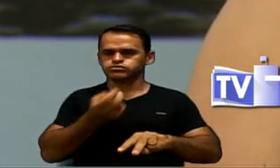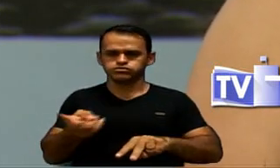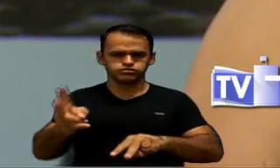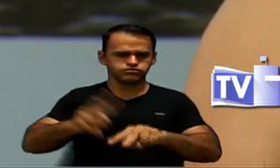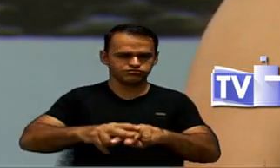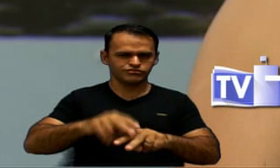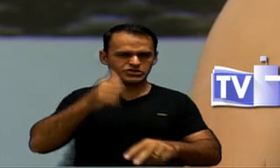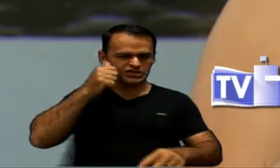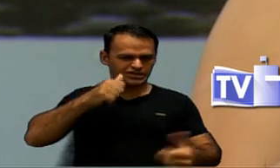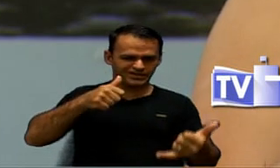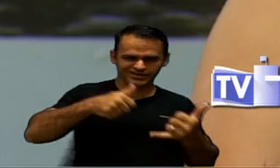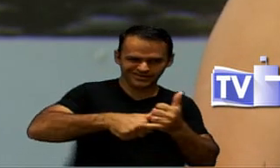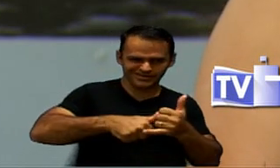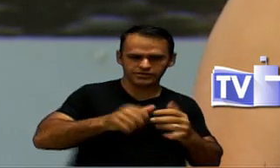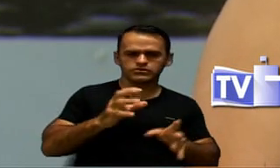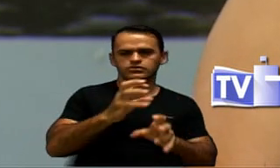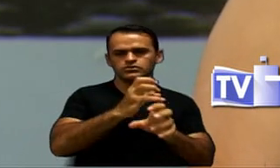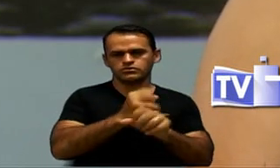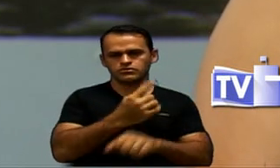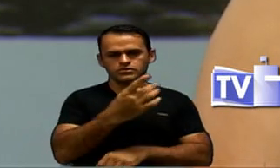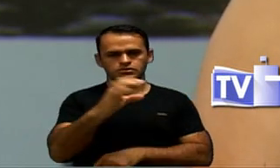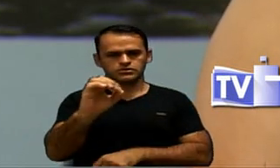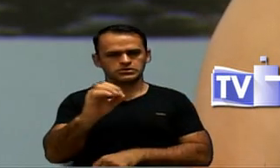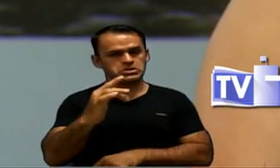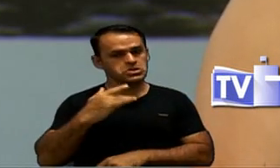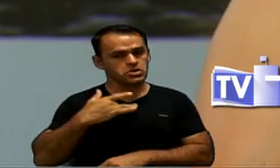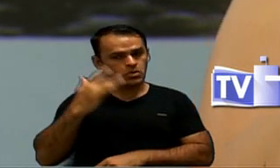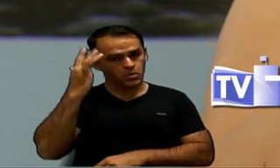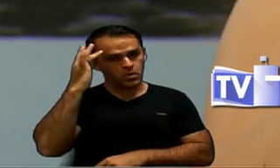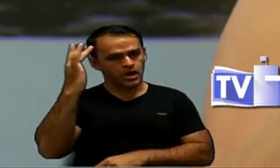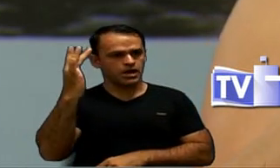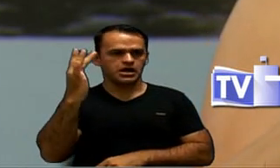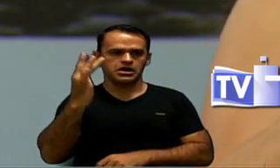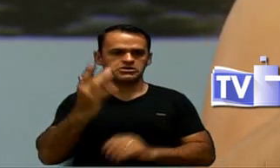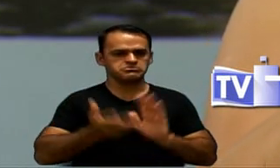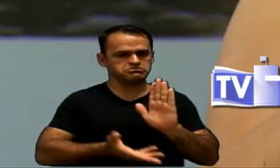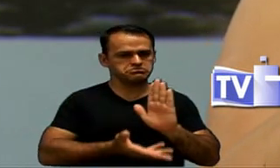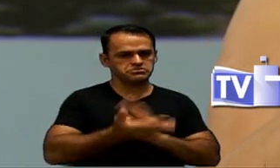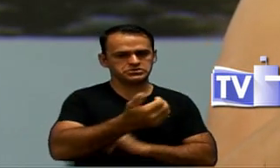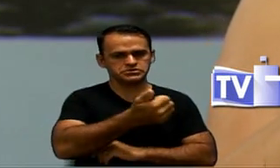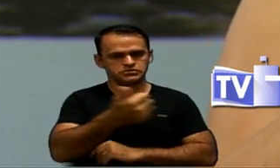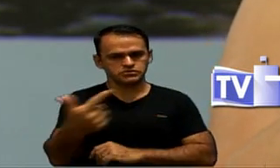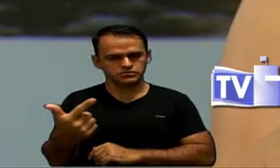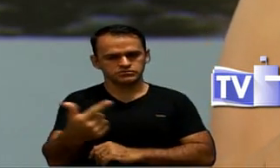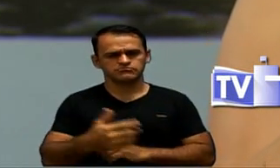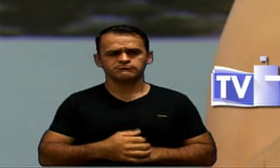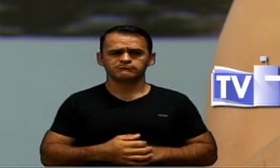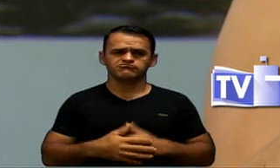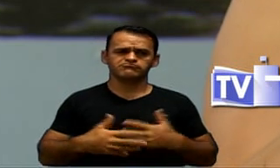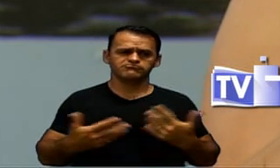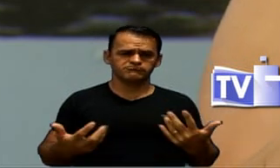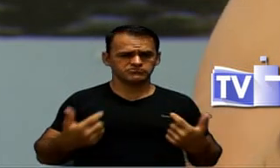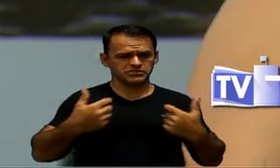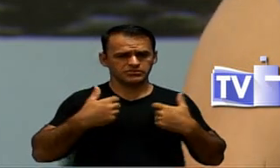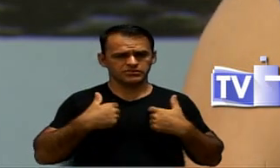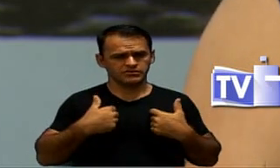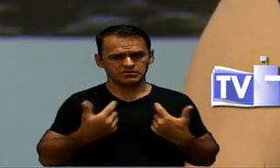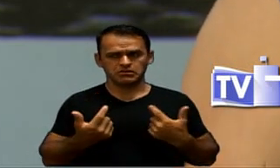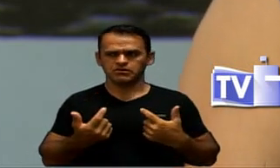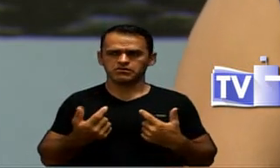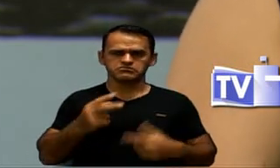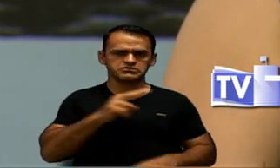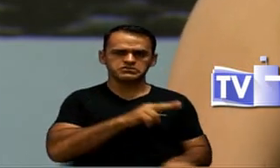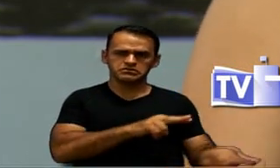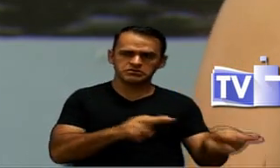botão do pânico, tinha sido 10. Eu acho que já aumentou. Agora 12. Então, eu não fico feliz de ninguém ser preso